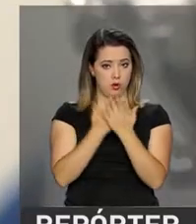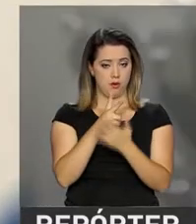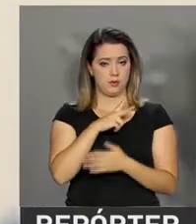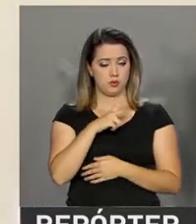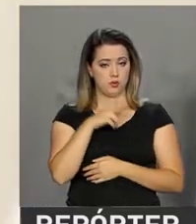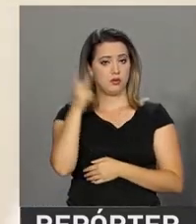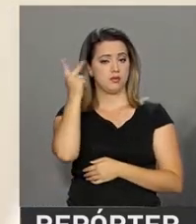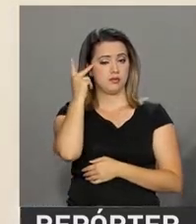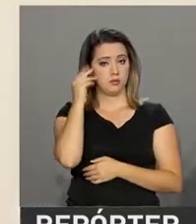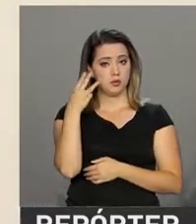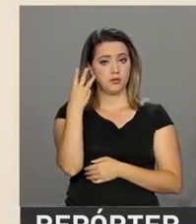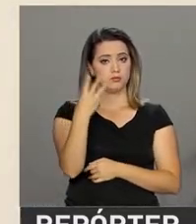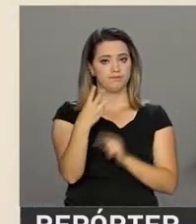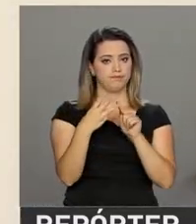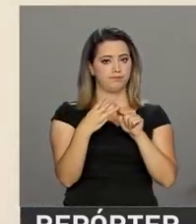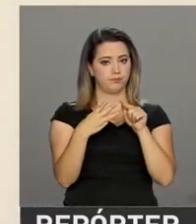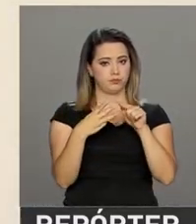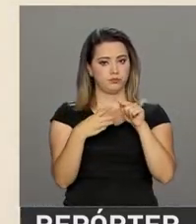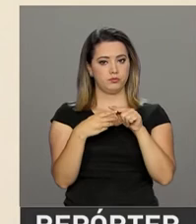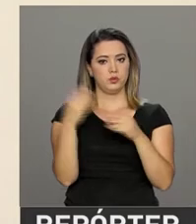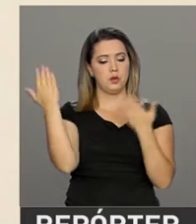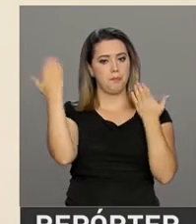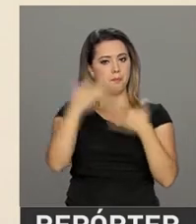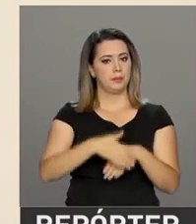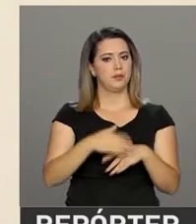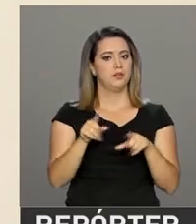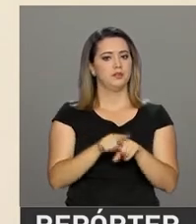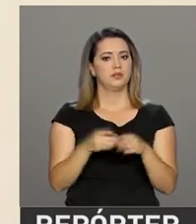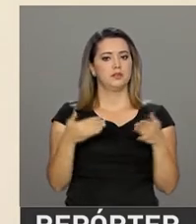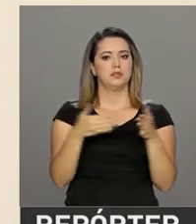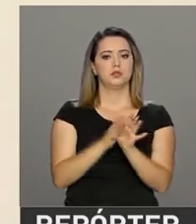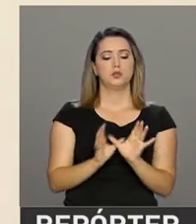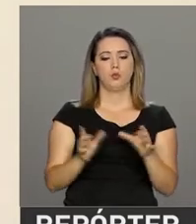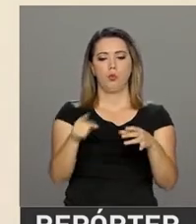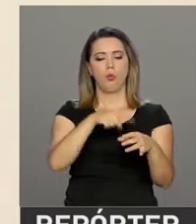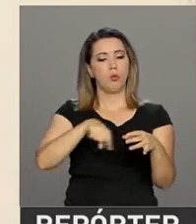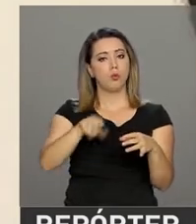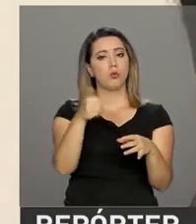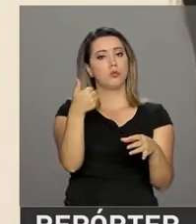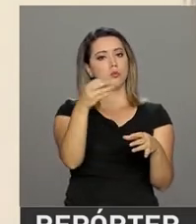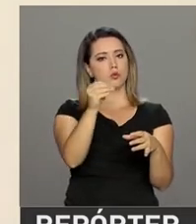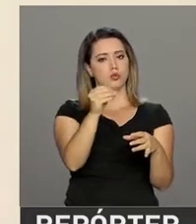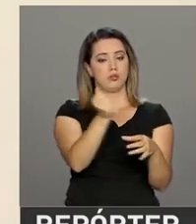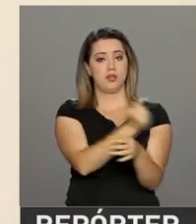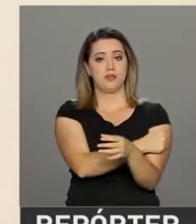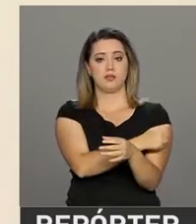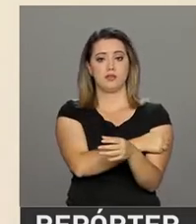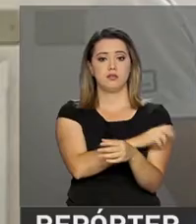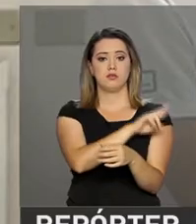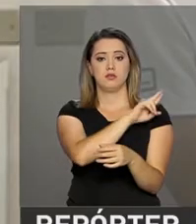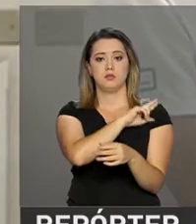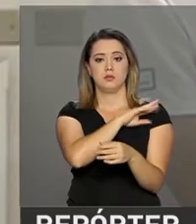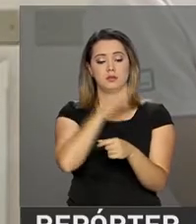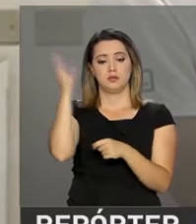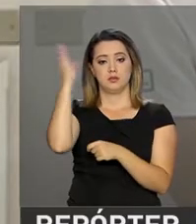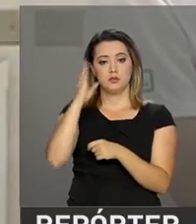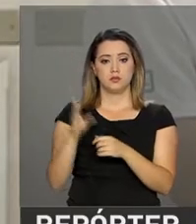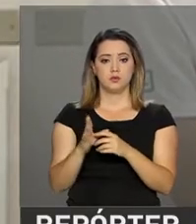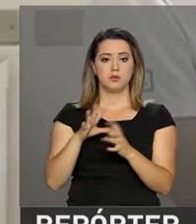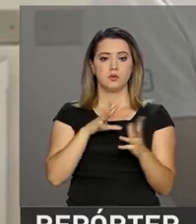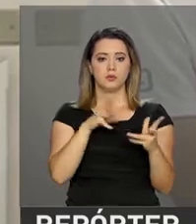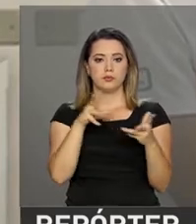por mais 3 etapas de provas e testes até ficar em um grupo de 10 estudantes que vão representar o Brasil em